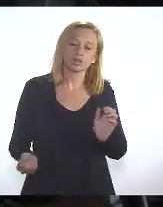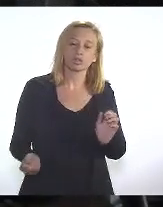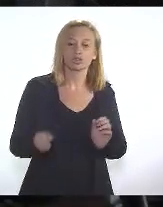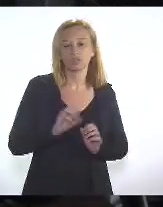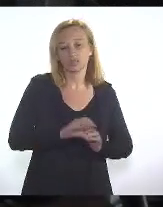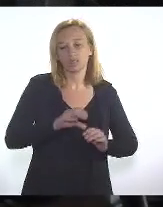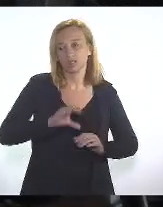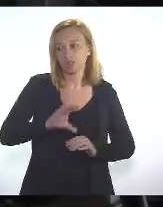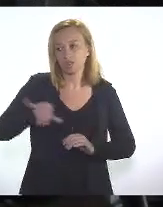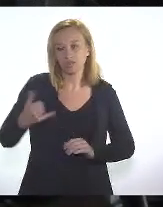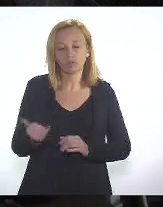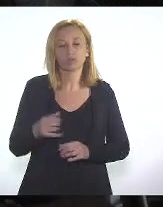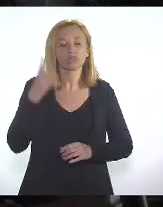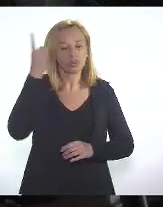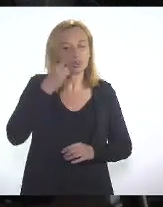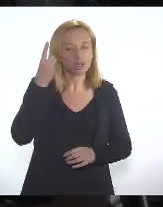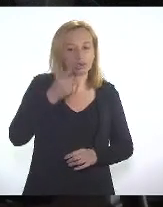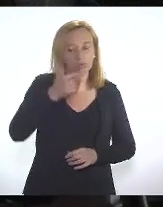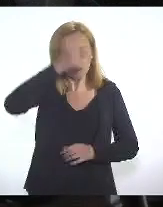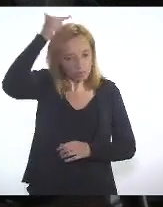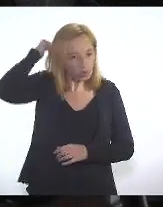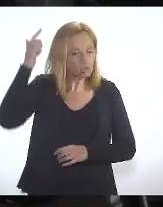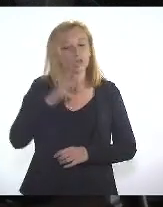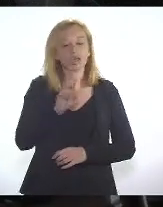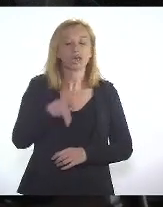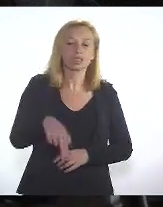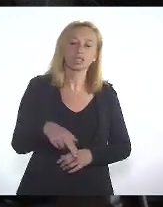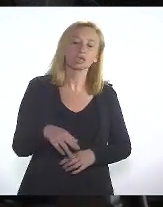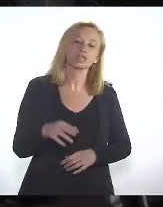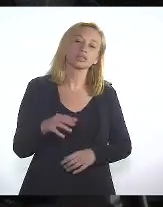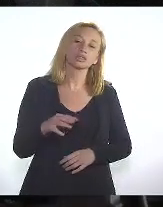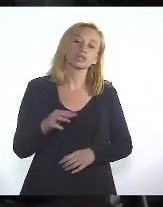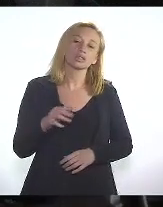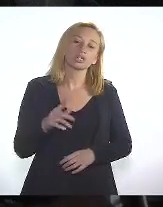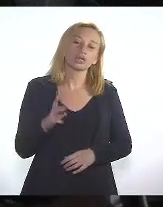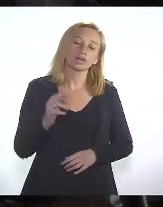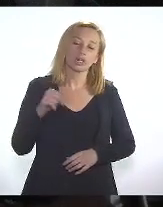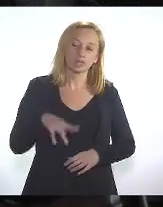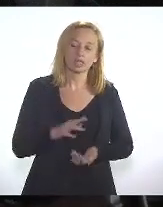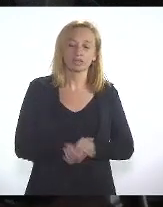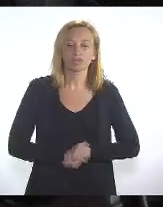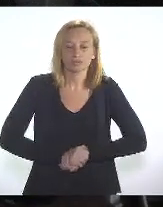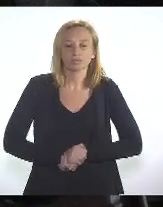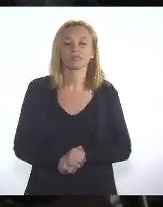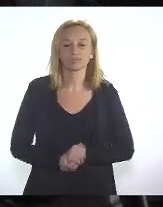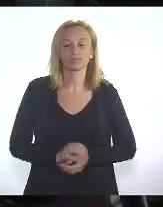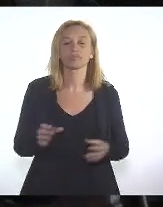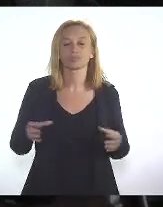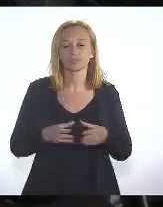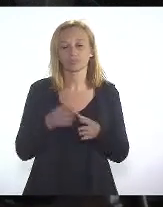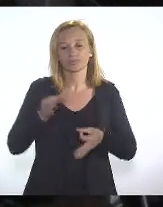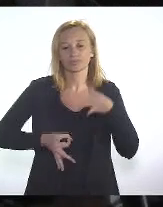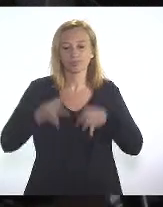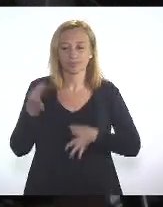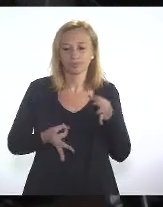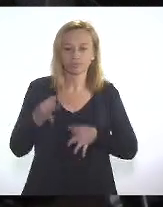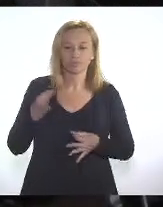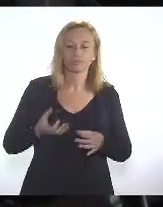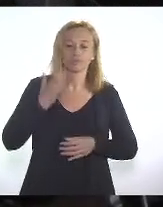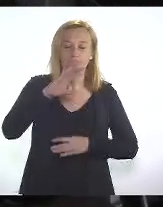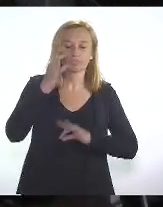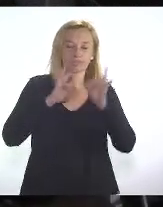Relatores, deputados Luiz Paulo, Renan Ferreirinha, Sérgio Fernandes e Renan Ferreirinha. Pendendo de pareceres das comissões de Constituição, Justiça, de Ciência e